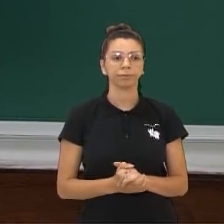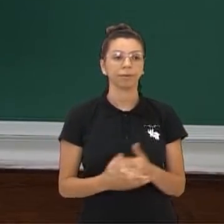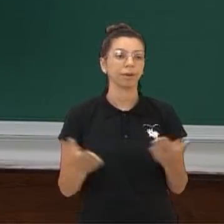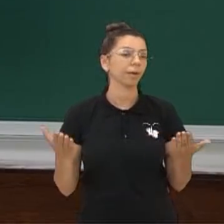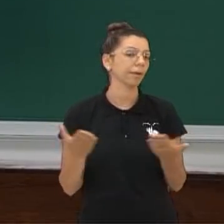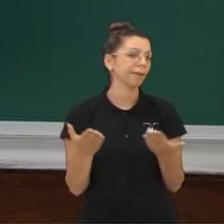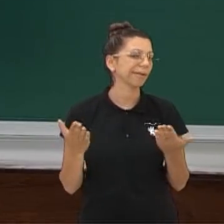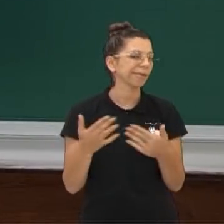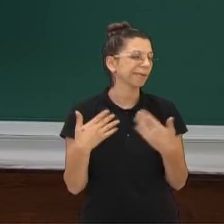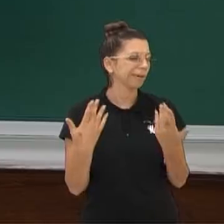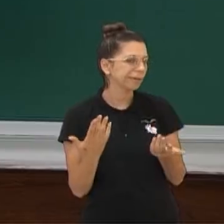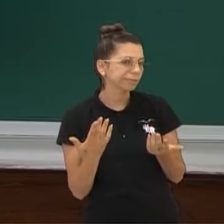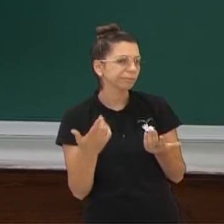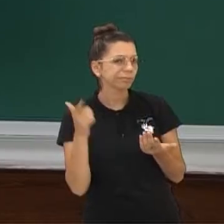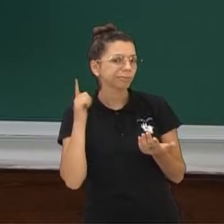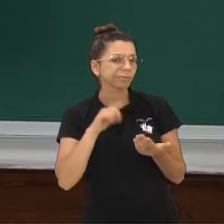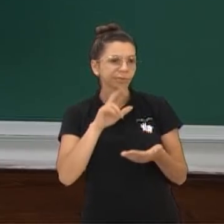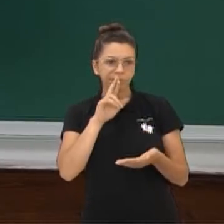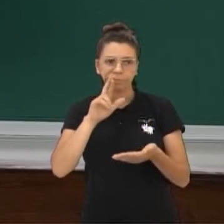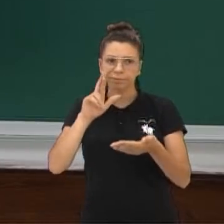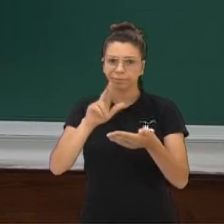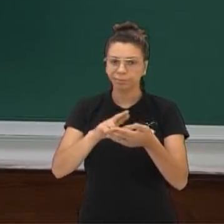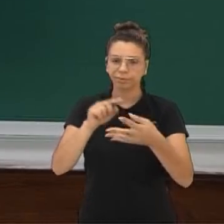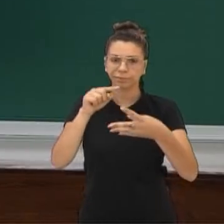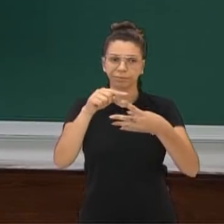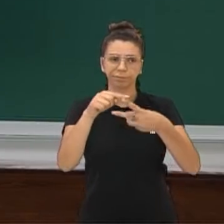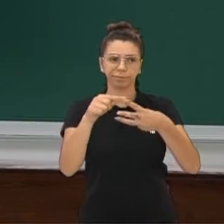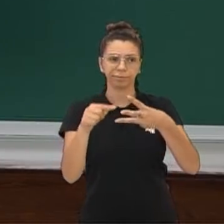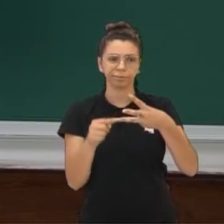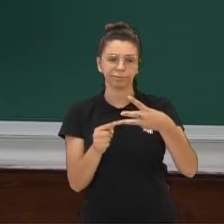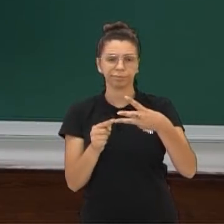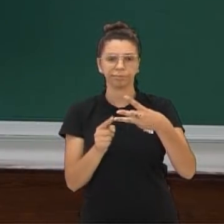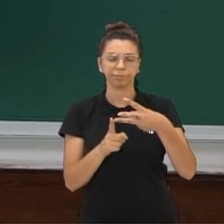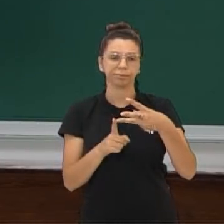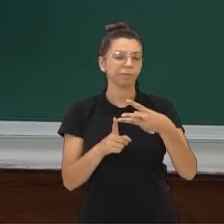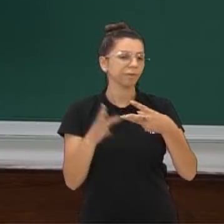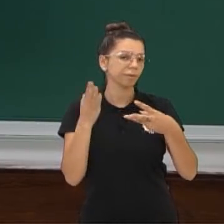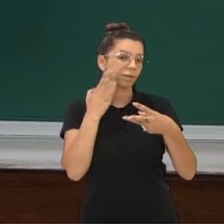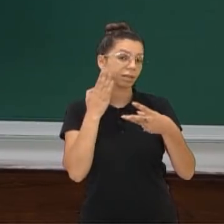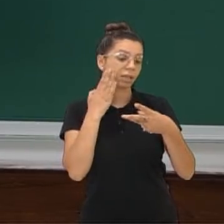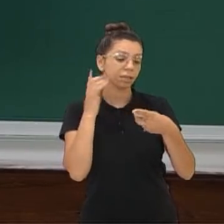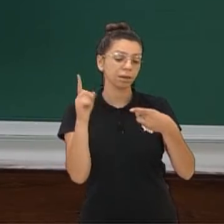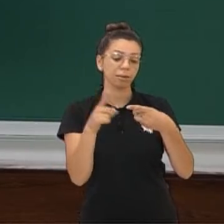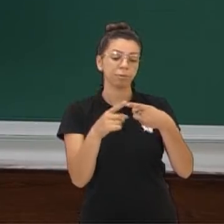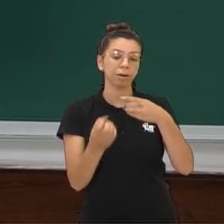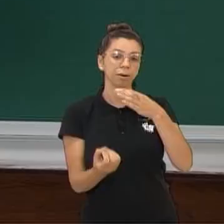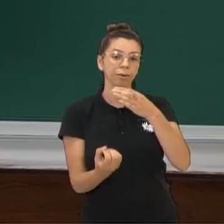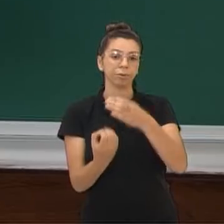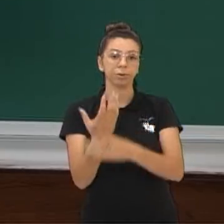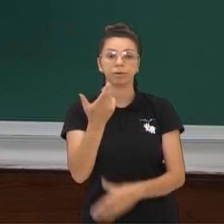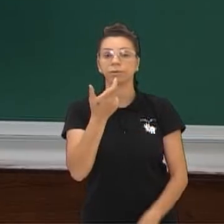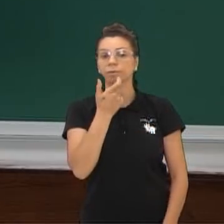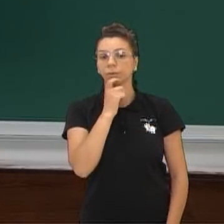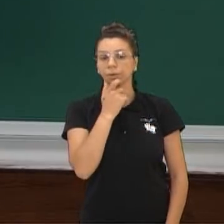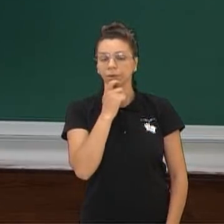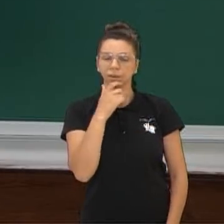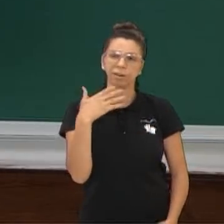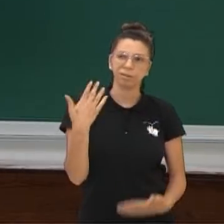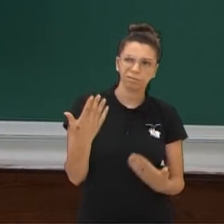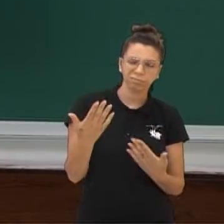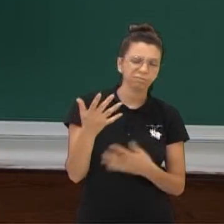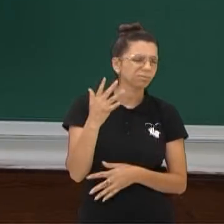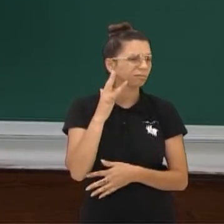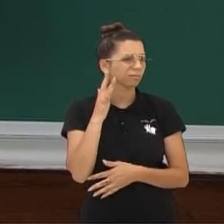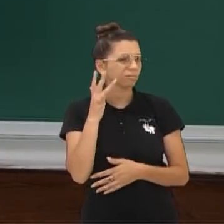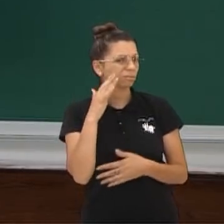can you answer? Você consegue responder essas perguntinhas ali, ó? Você sabe qual a origem da língua inglesa? Você já parou para pensar